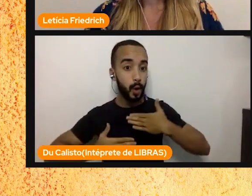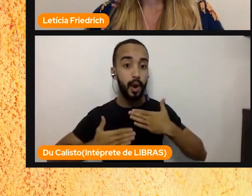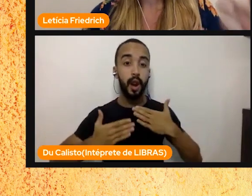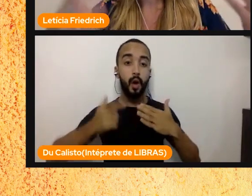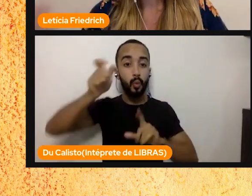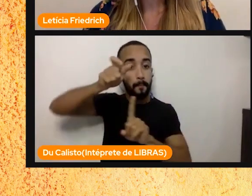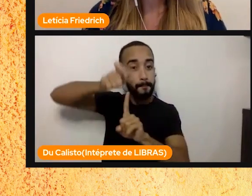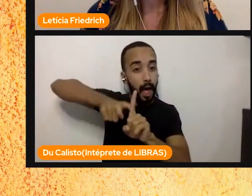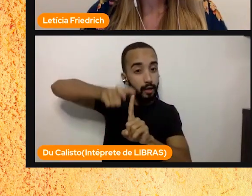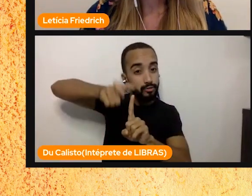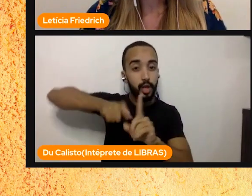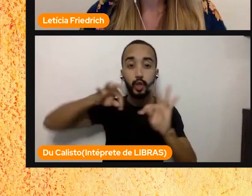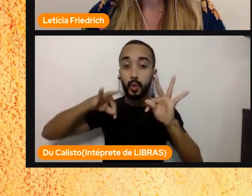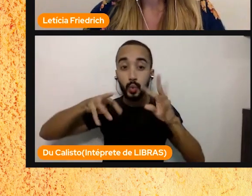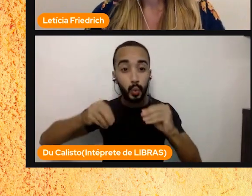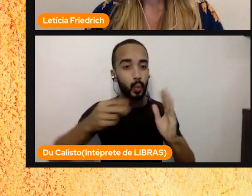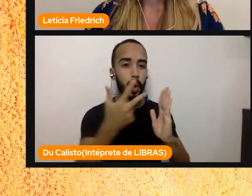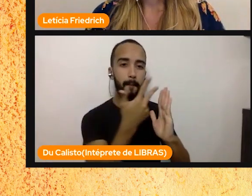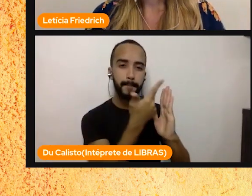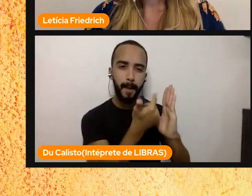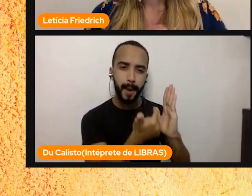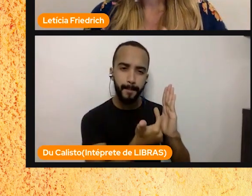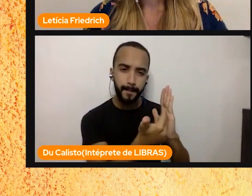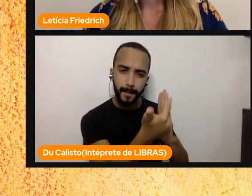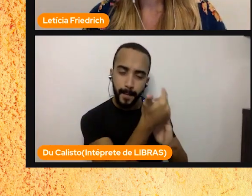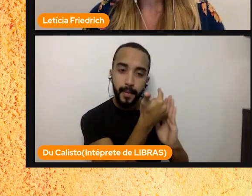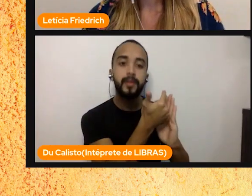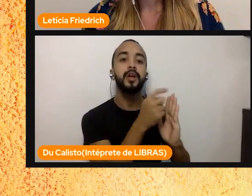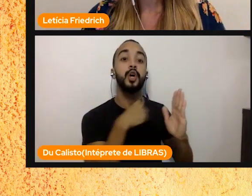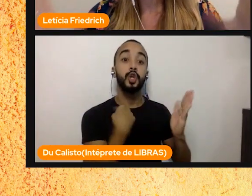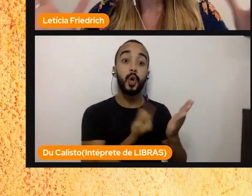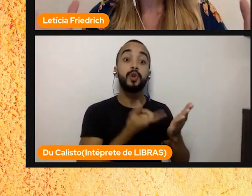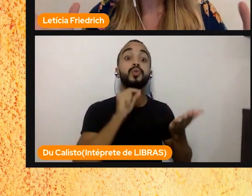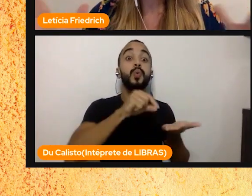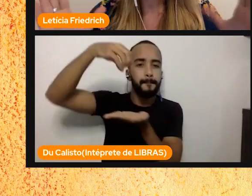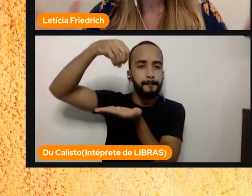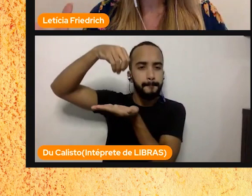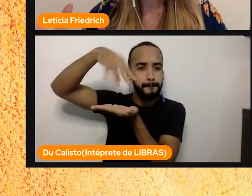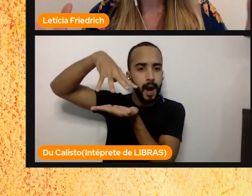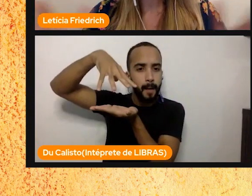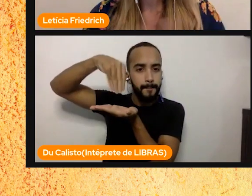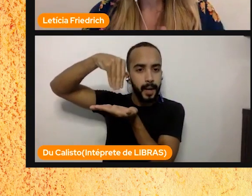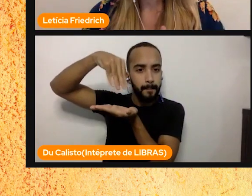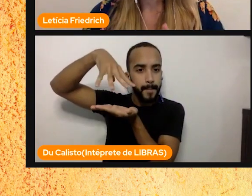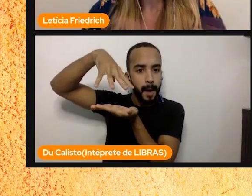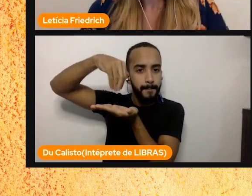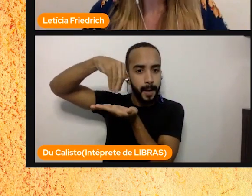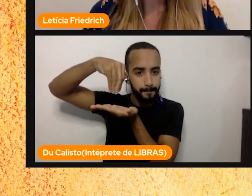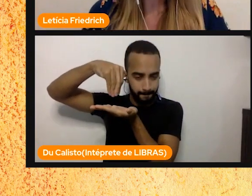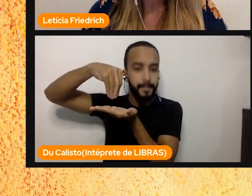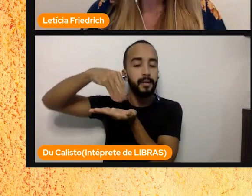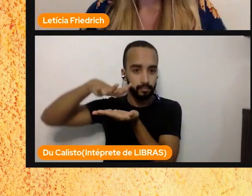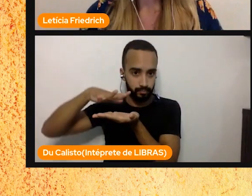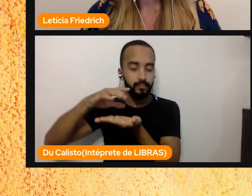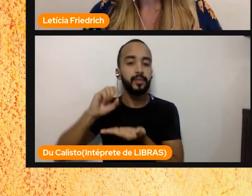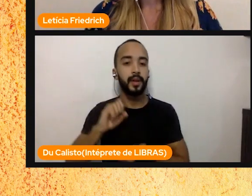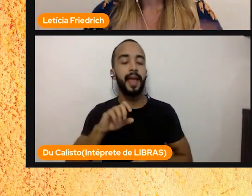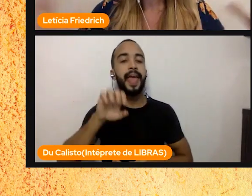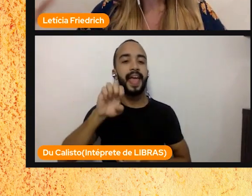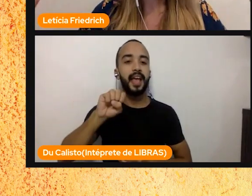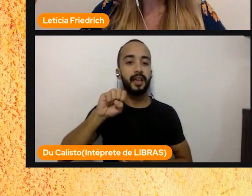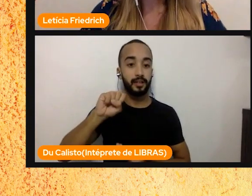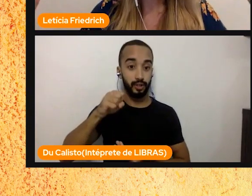e a gente escaneia, né? A gente escaneia o A4 num scanner, mas